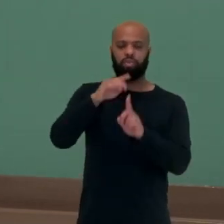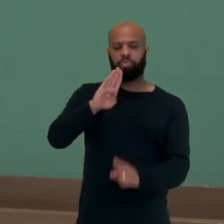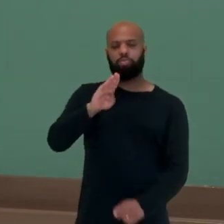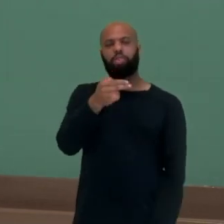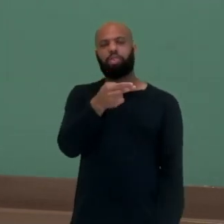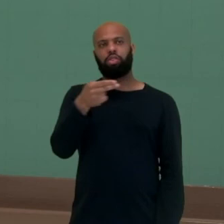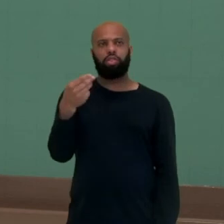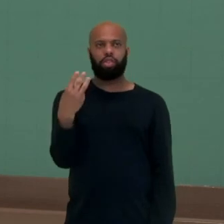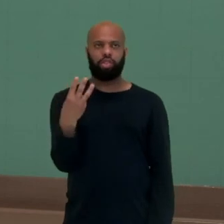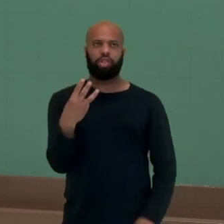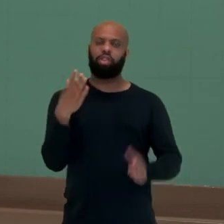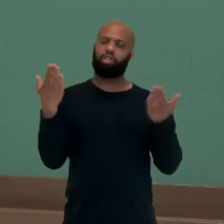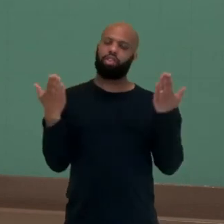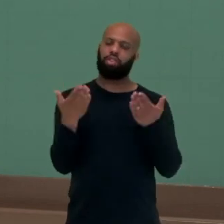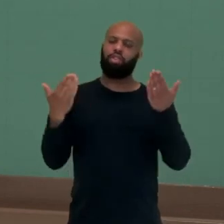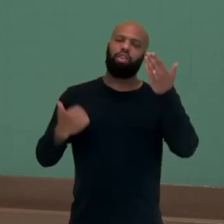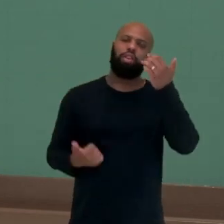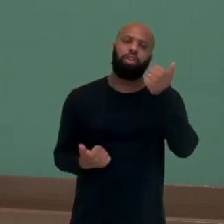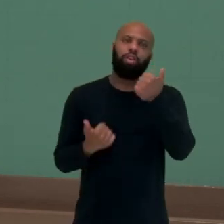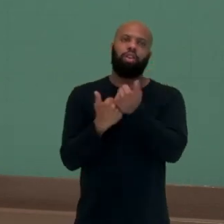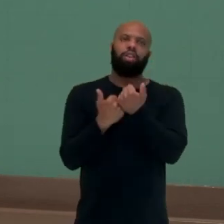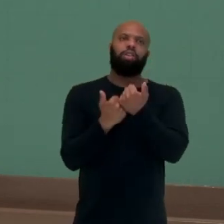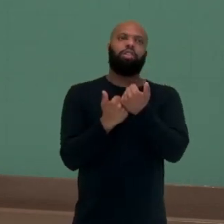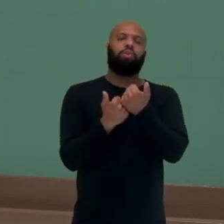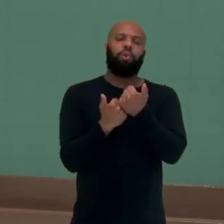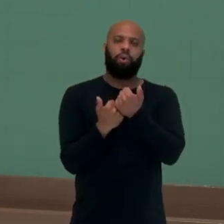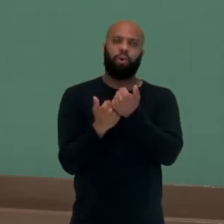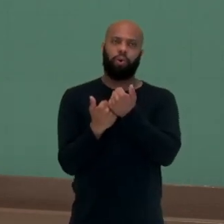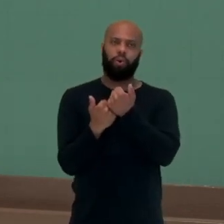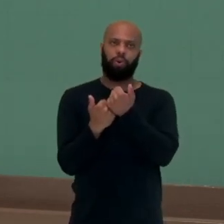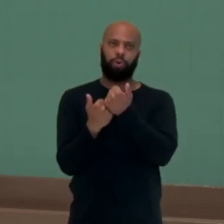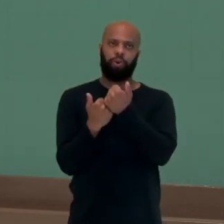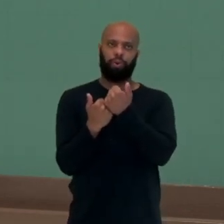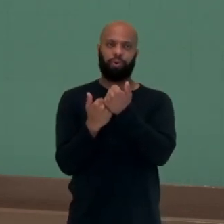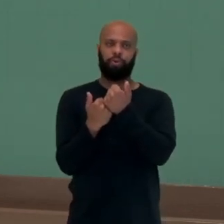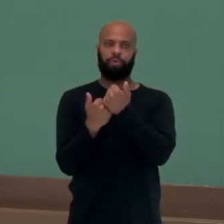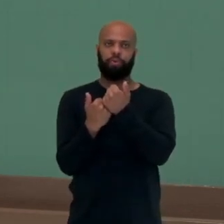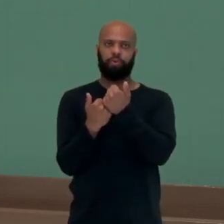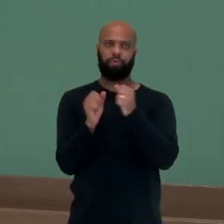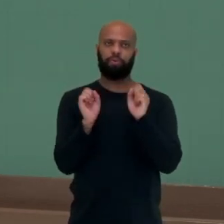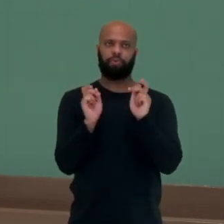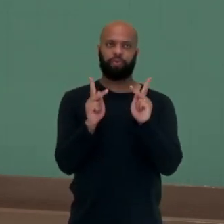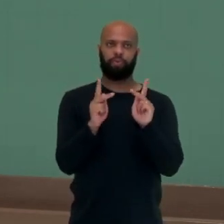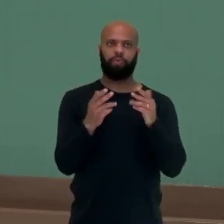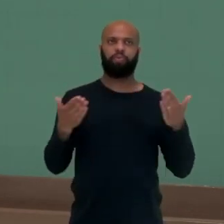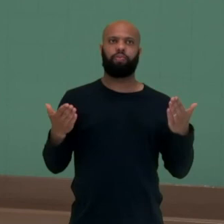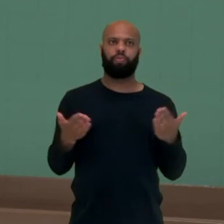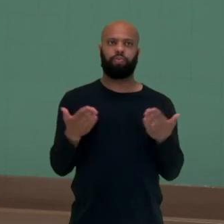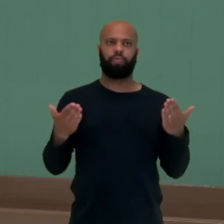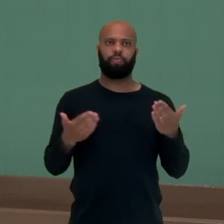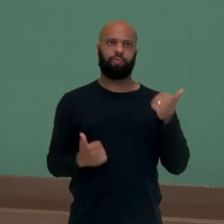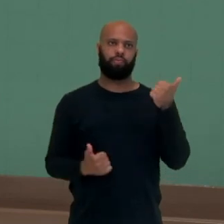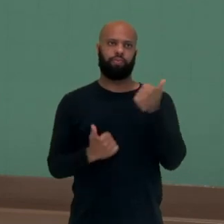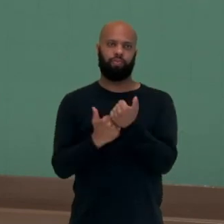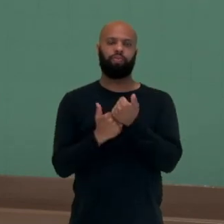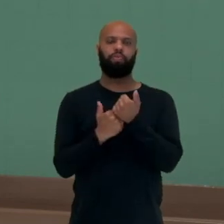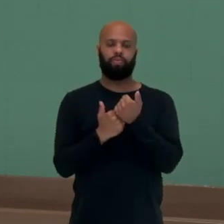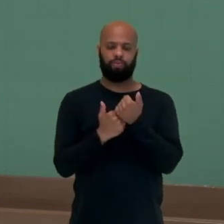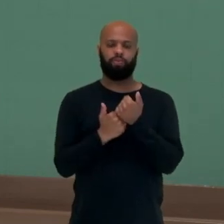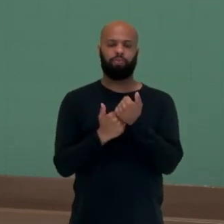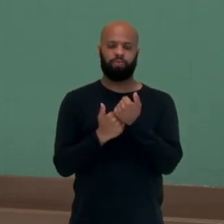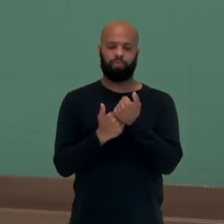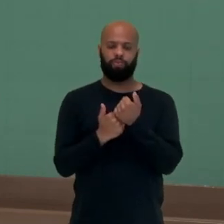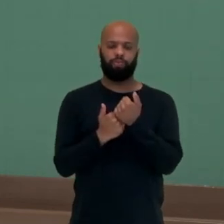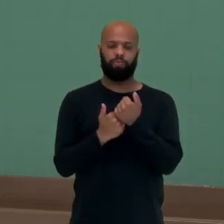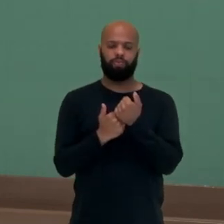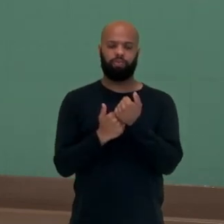a 3. E substituo no lugar do a o menos 1. Tranquilo? Substituindo o valor de a